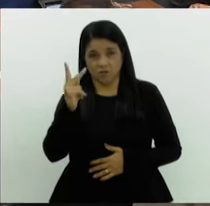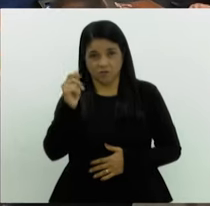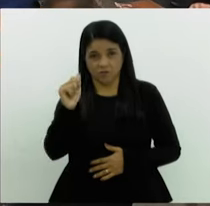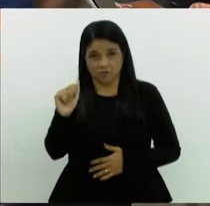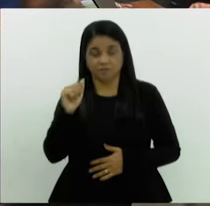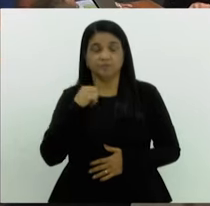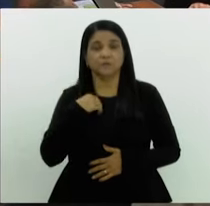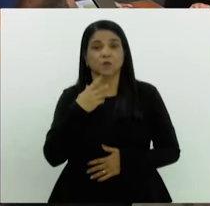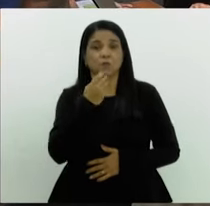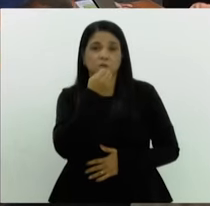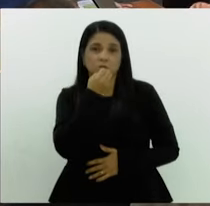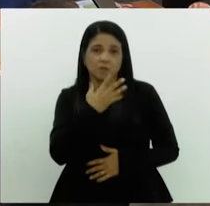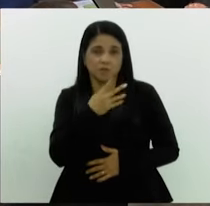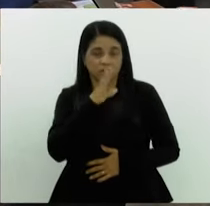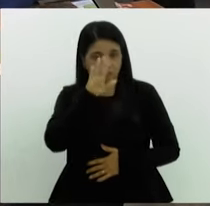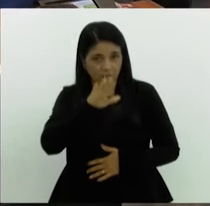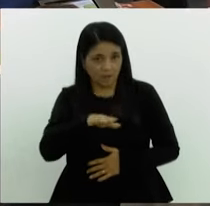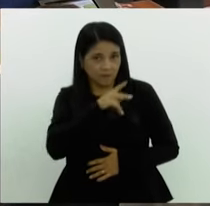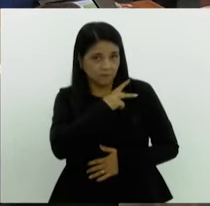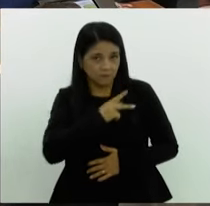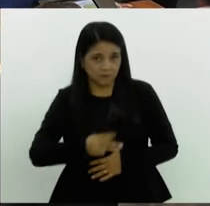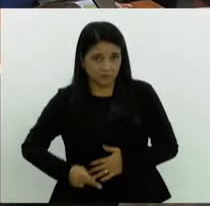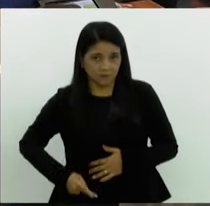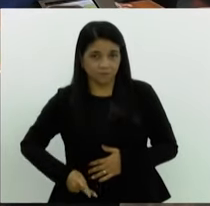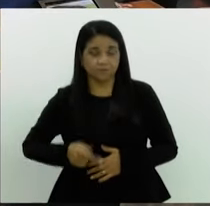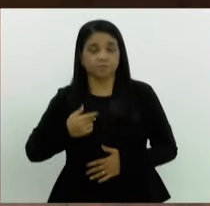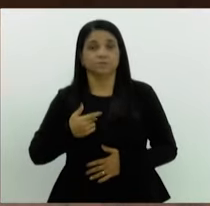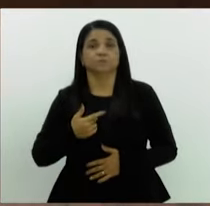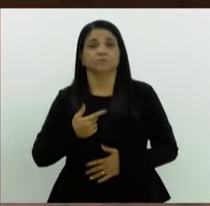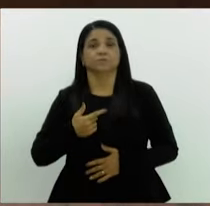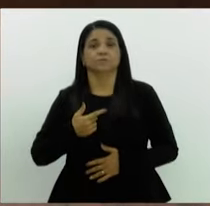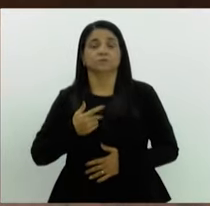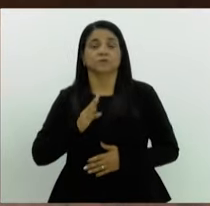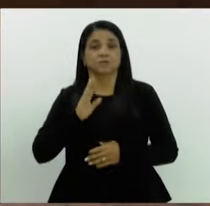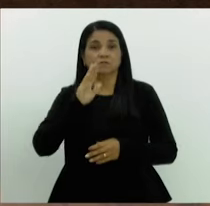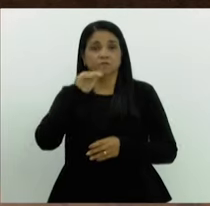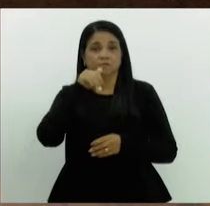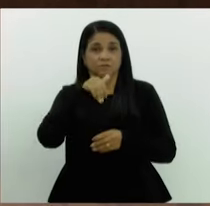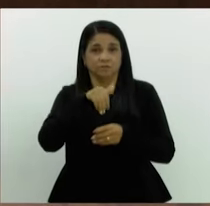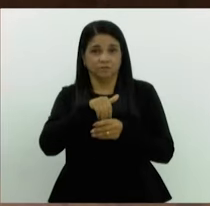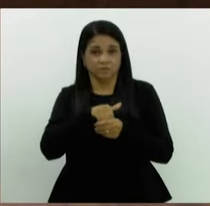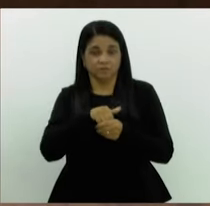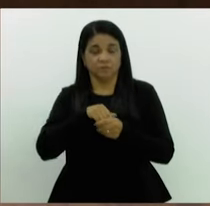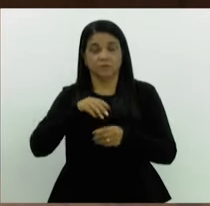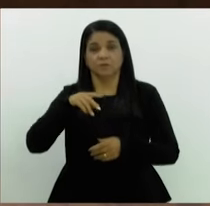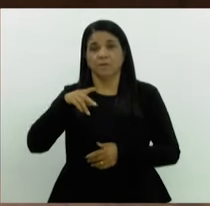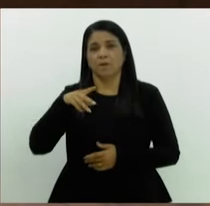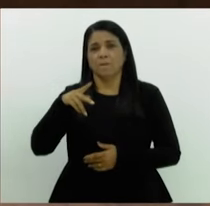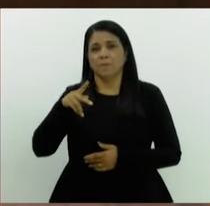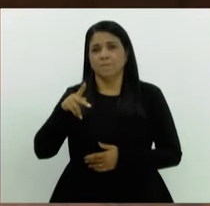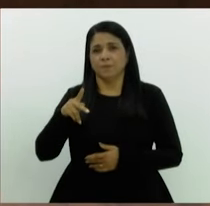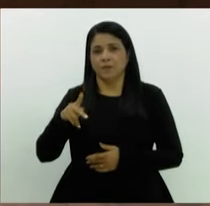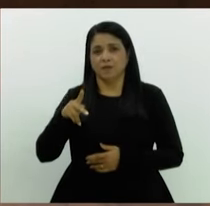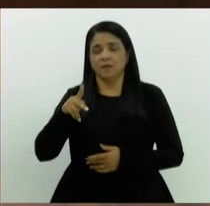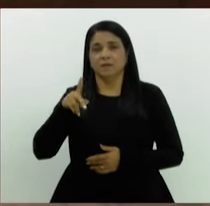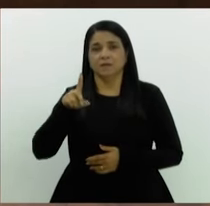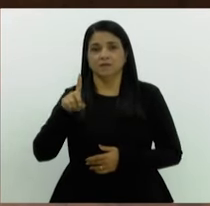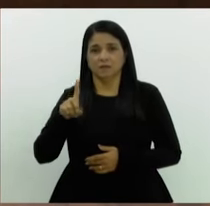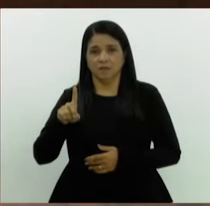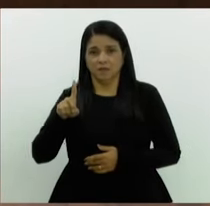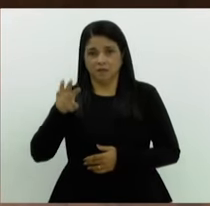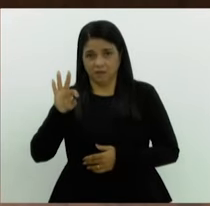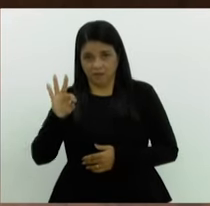Presidente, boa tarde. Para encaminhar pelo PDT, esse que é o partido de Darcy, esse que é o partido